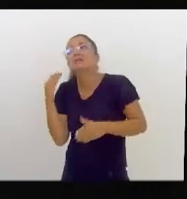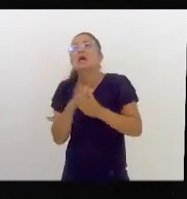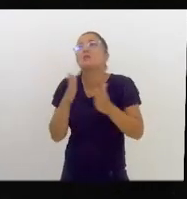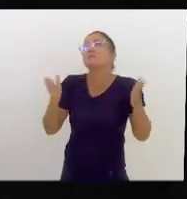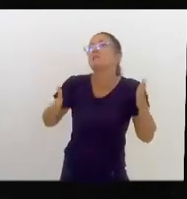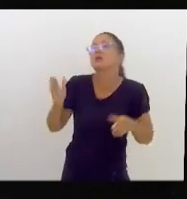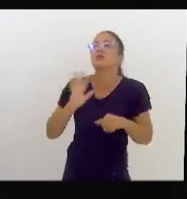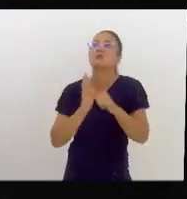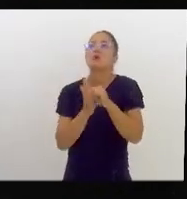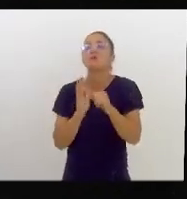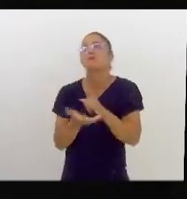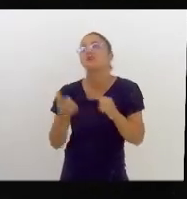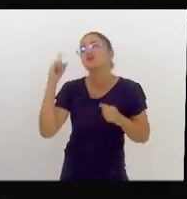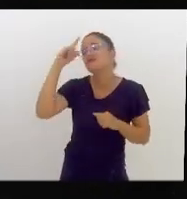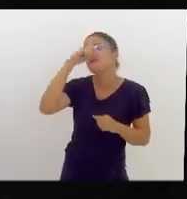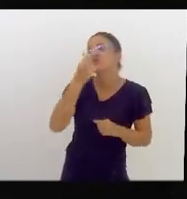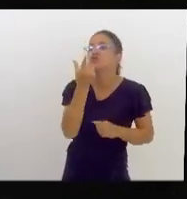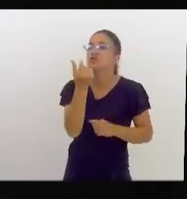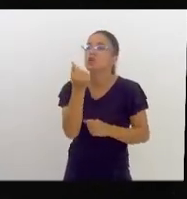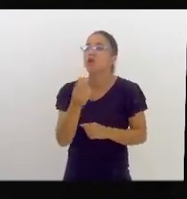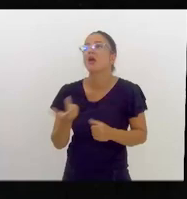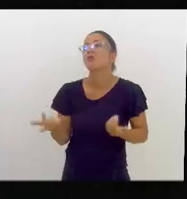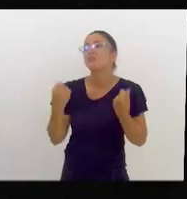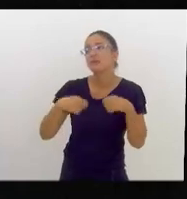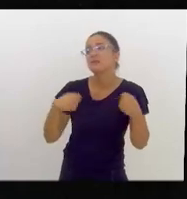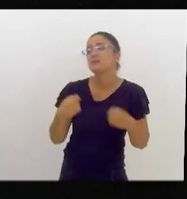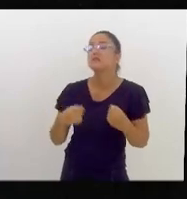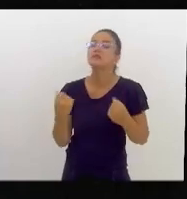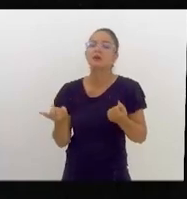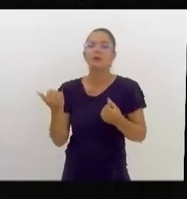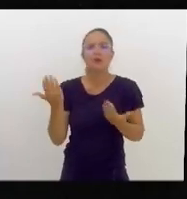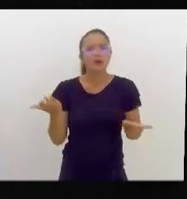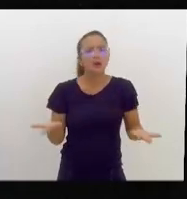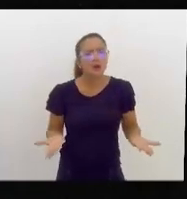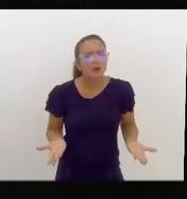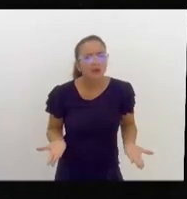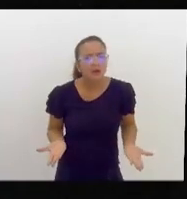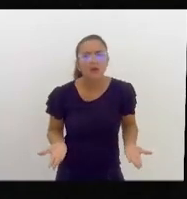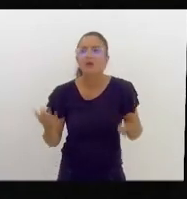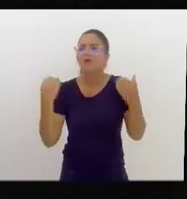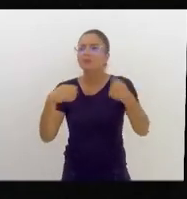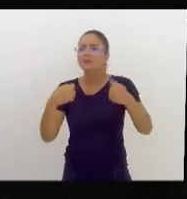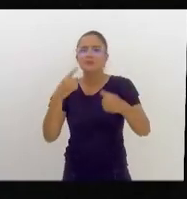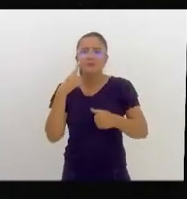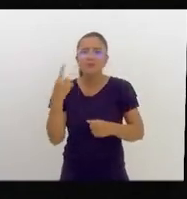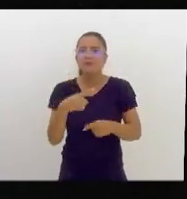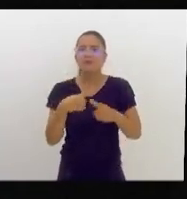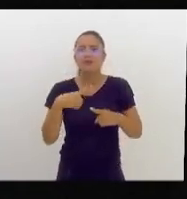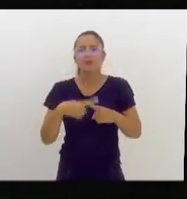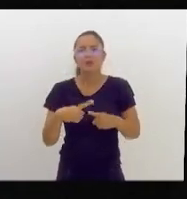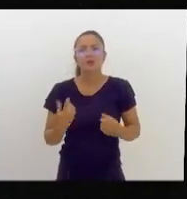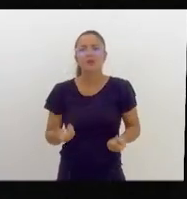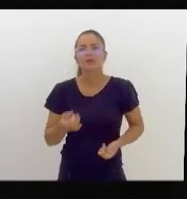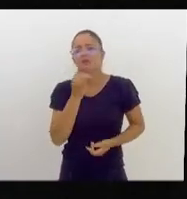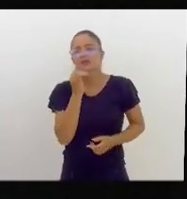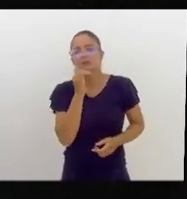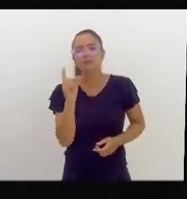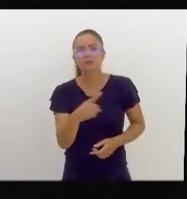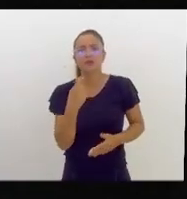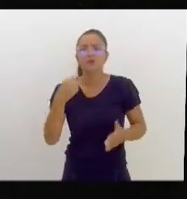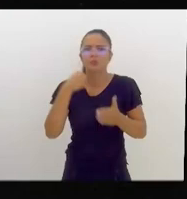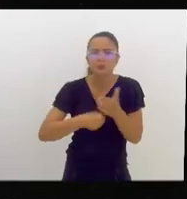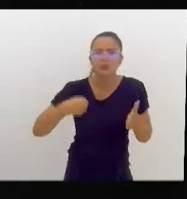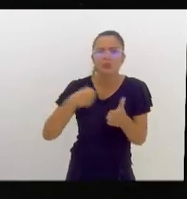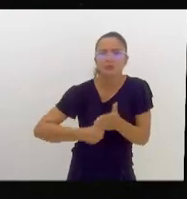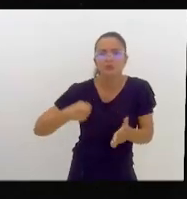tarifa da Covid. Então, nós temos que voltar a essa questão, deputado Luiz Paulo, porque é inadmissível. Nós brigamos para que os